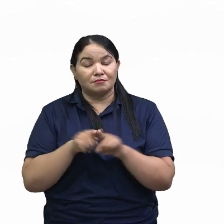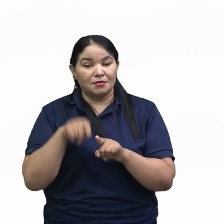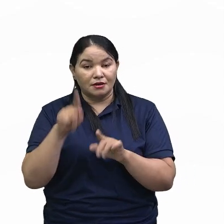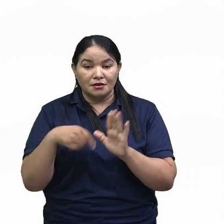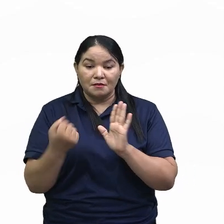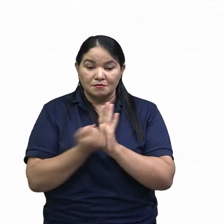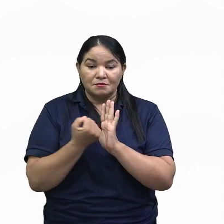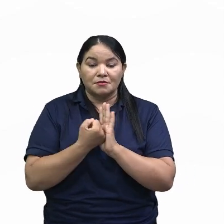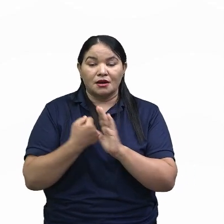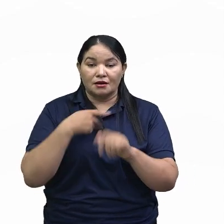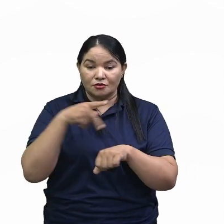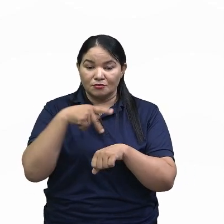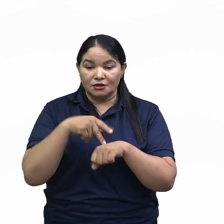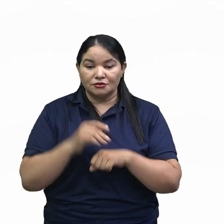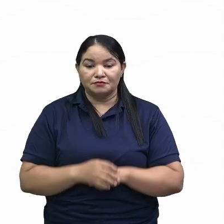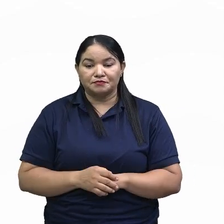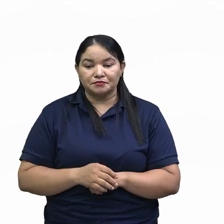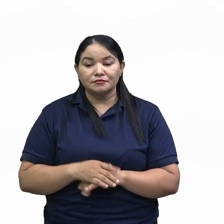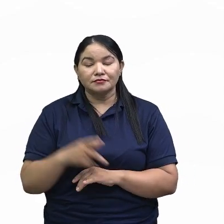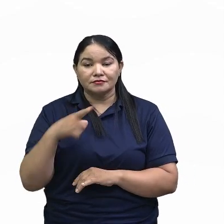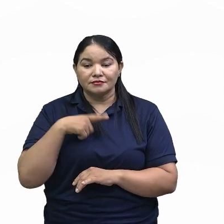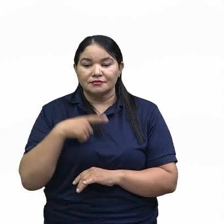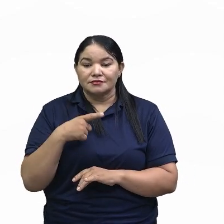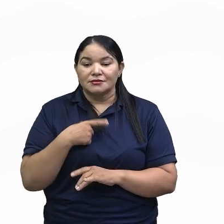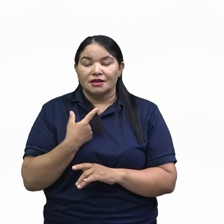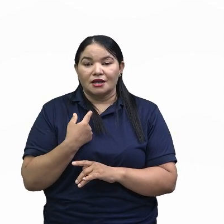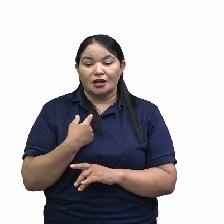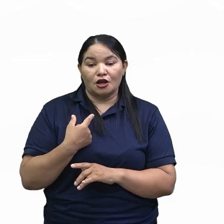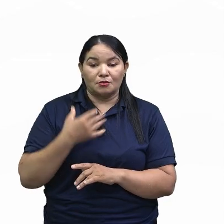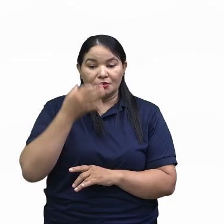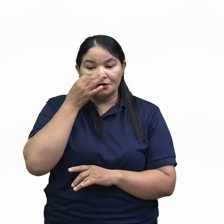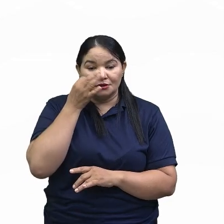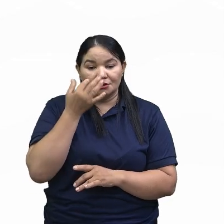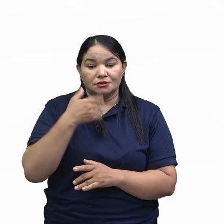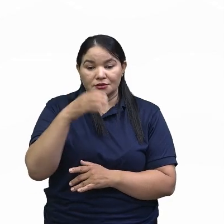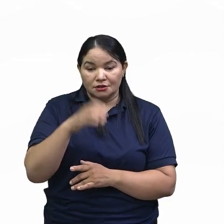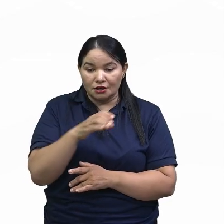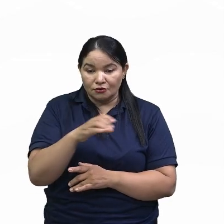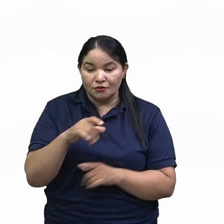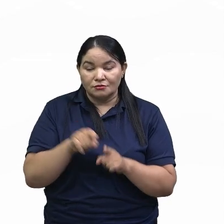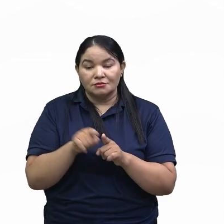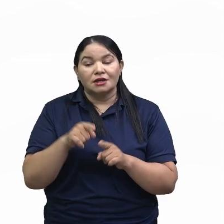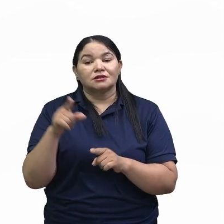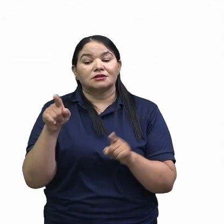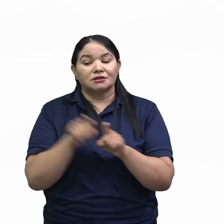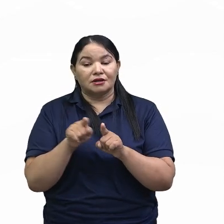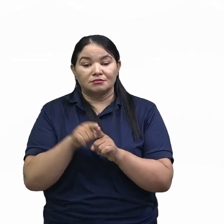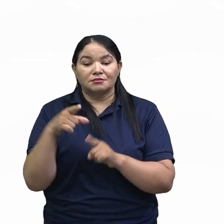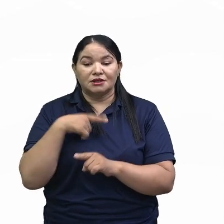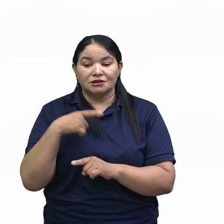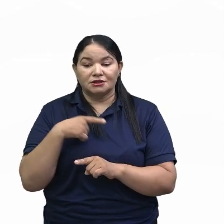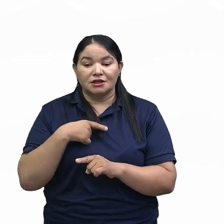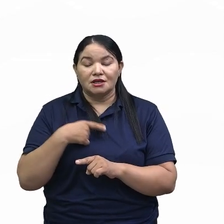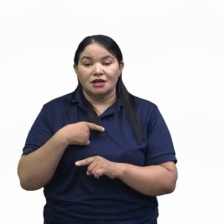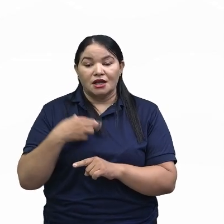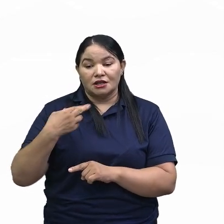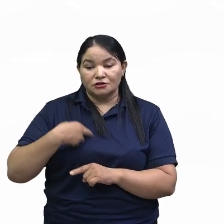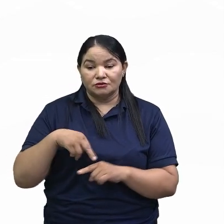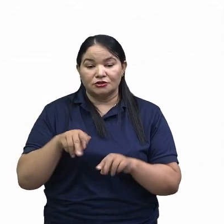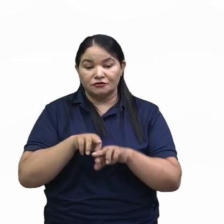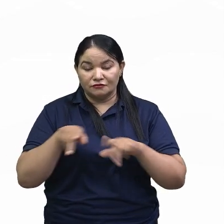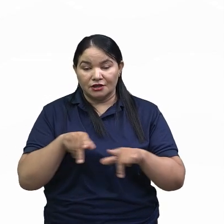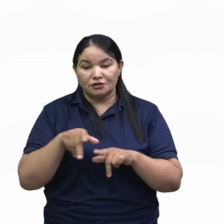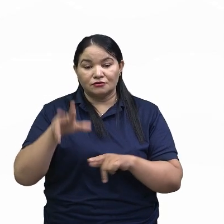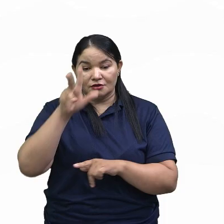marca do país. Apesar da presença majoritária do catolicismo, há espaço para religiões de matriz